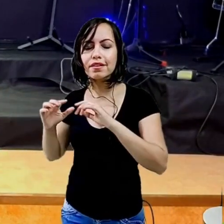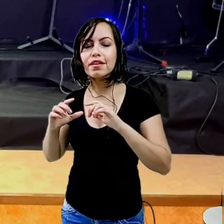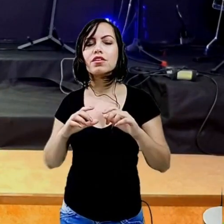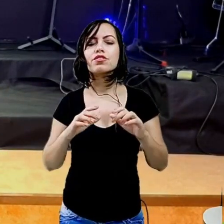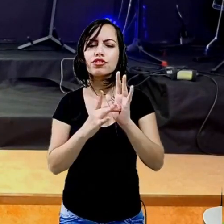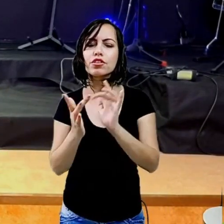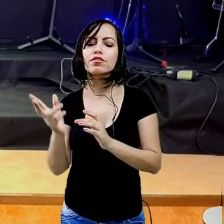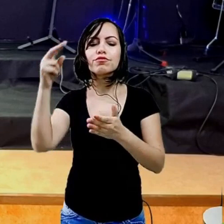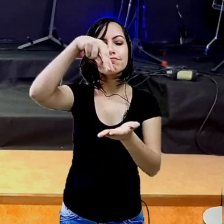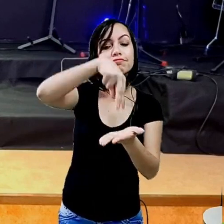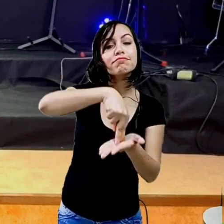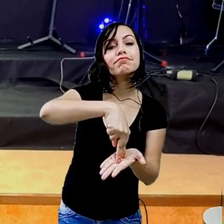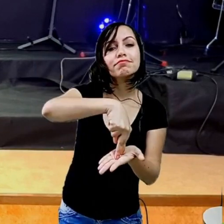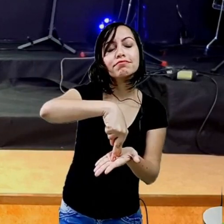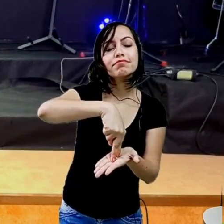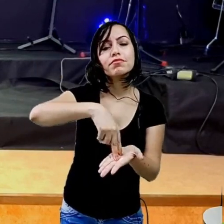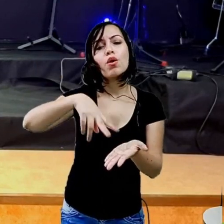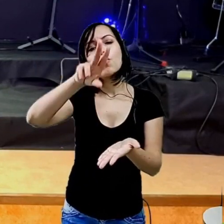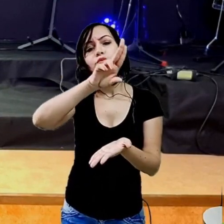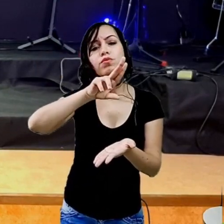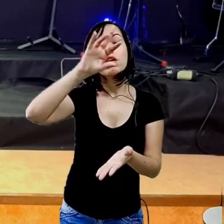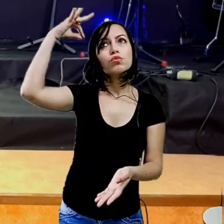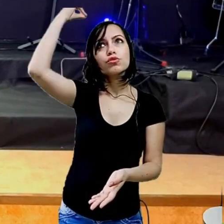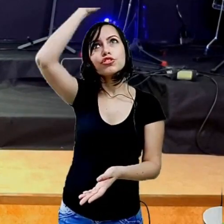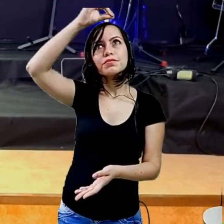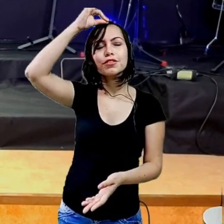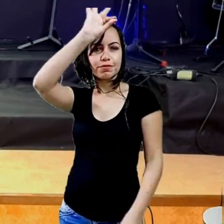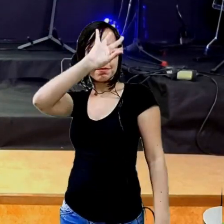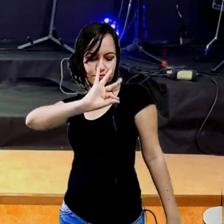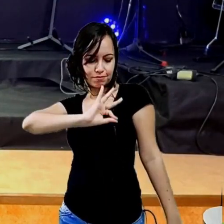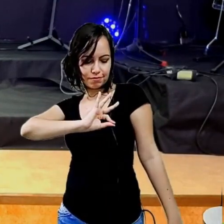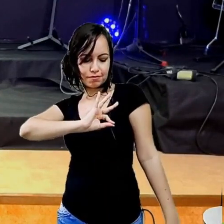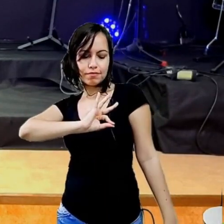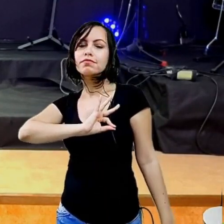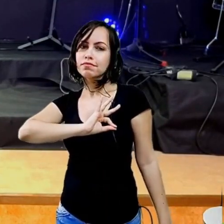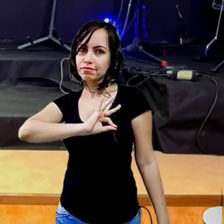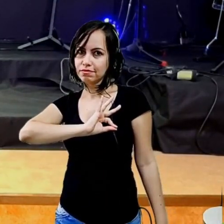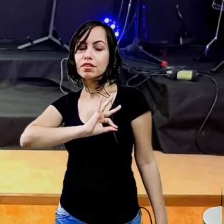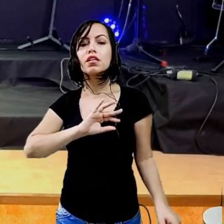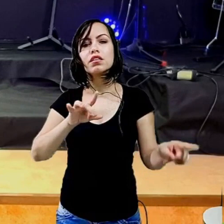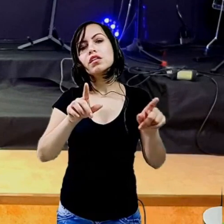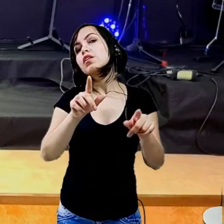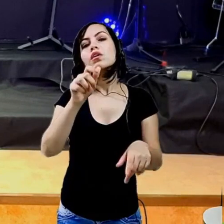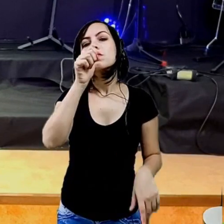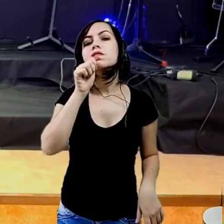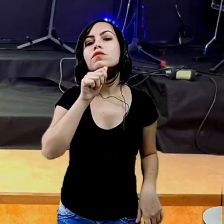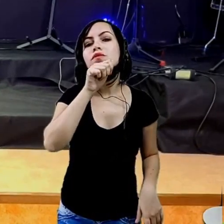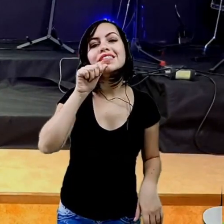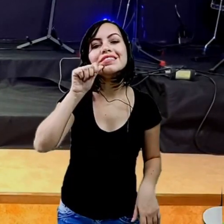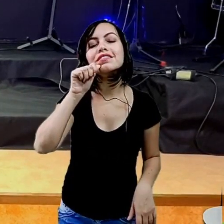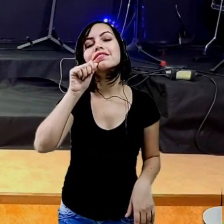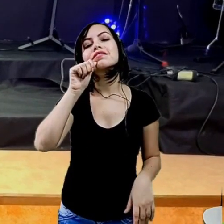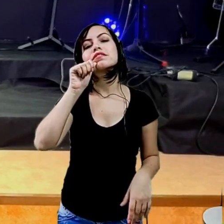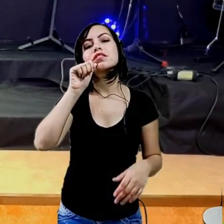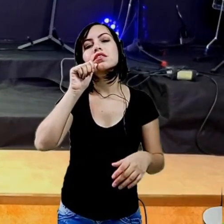estiver, Jesus se faz presente através do Espírito Santo de Deus, por meio e através do sacrifício do Senhor,